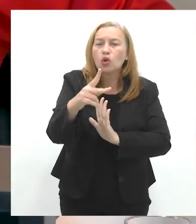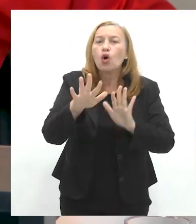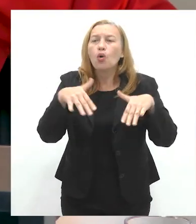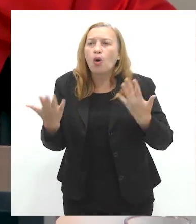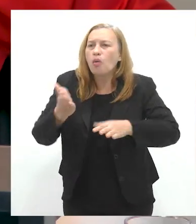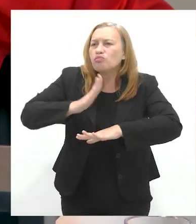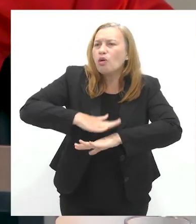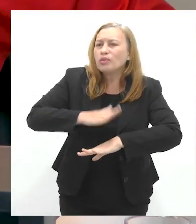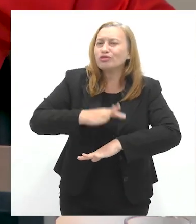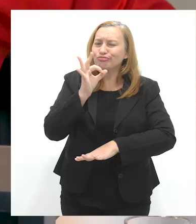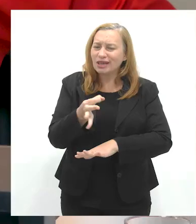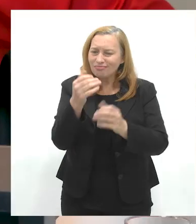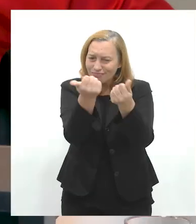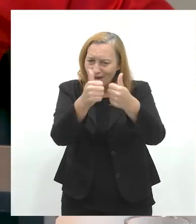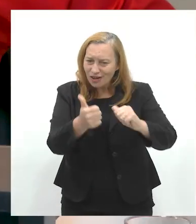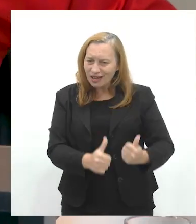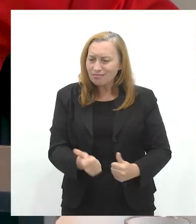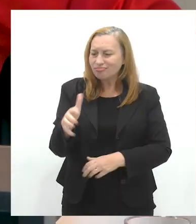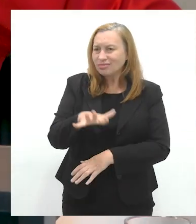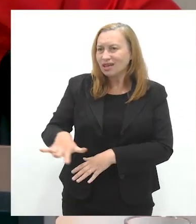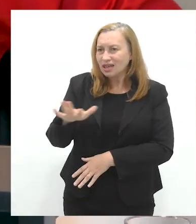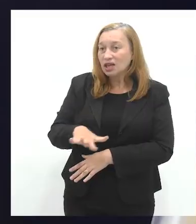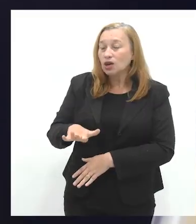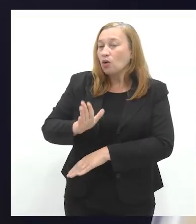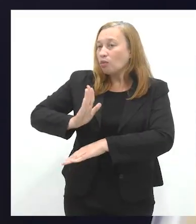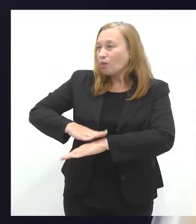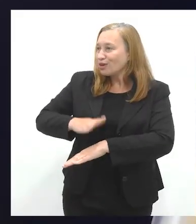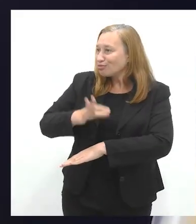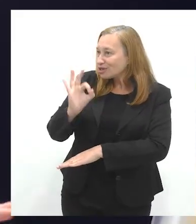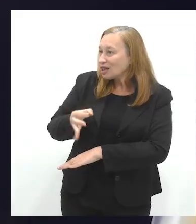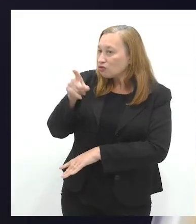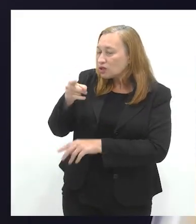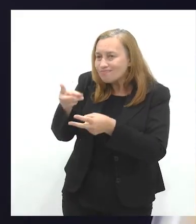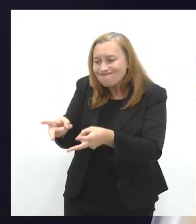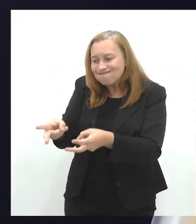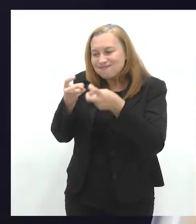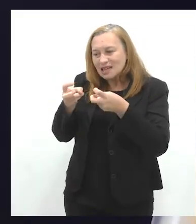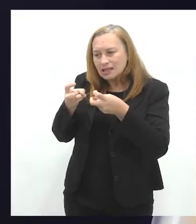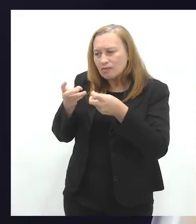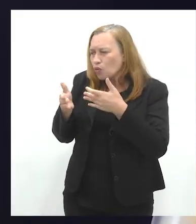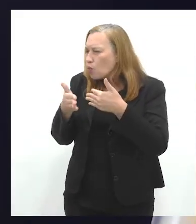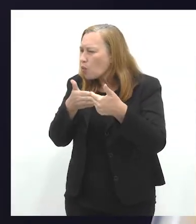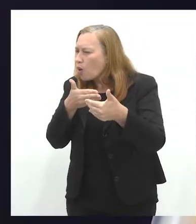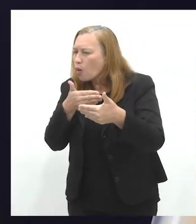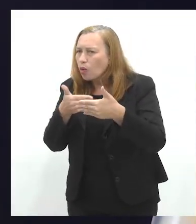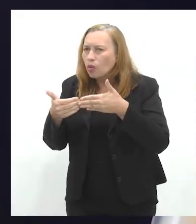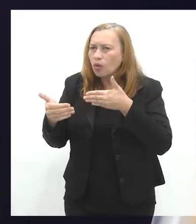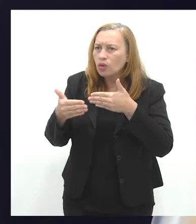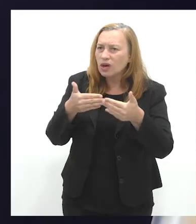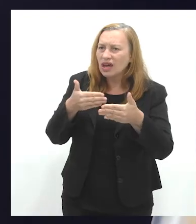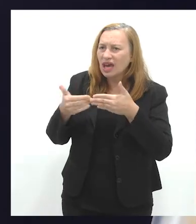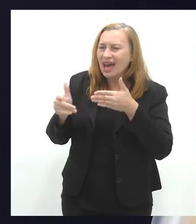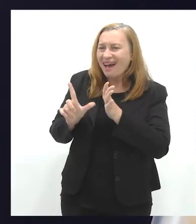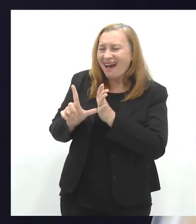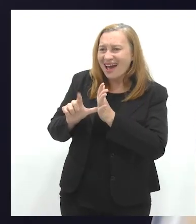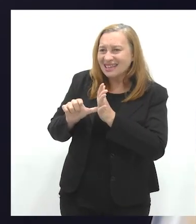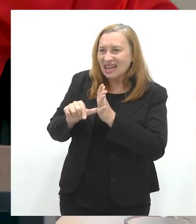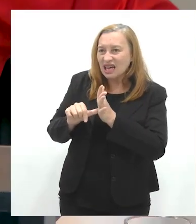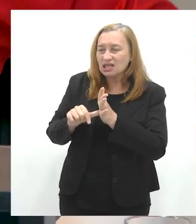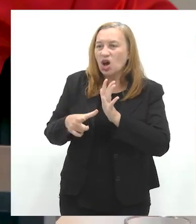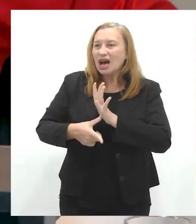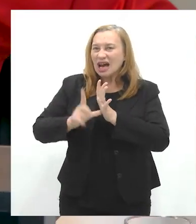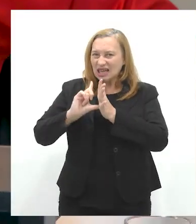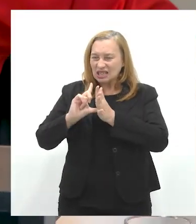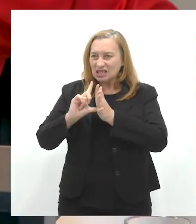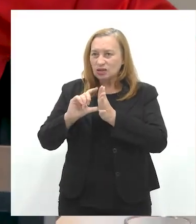ideal para fazer uma avaliação na O criança? momento ideal é quando você percebe qualquer indício de atraso. Antes mesmo